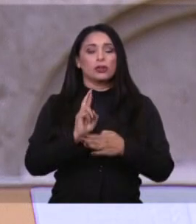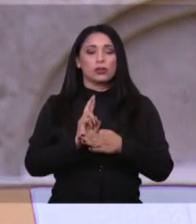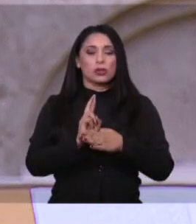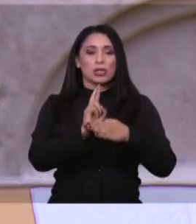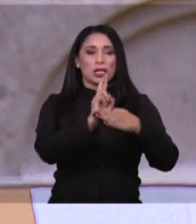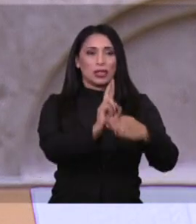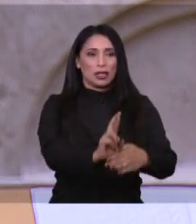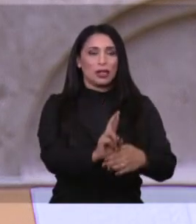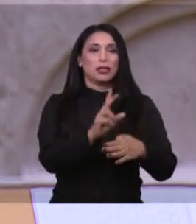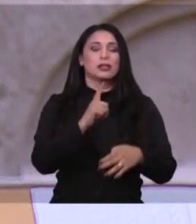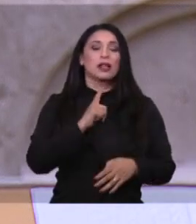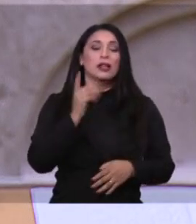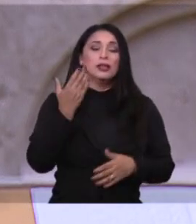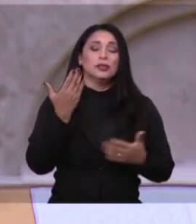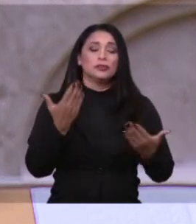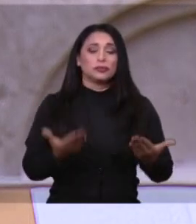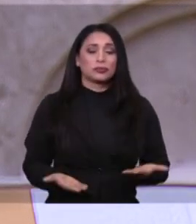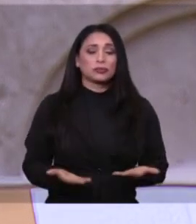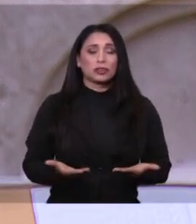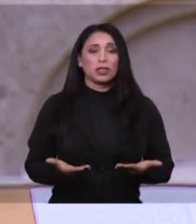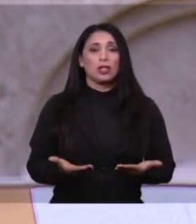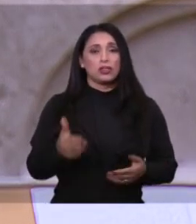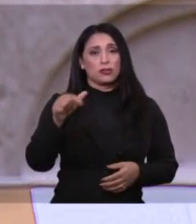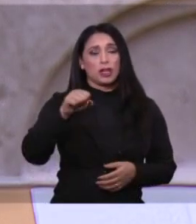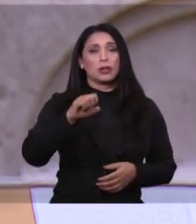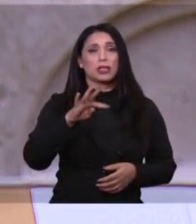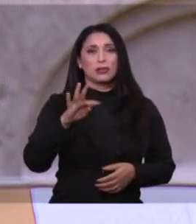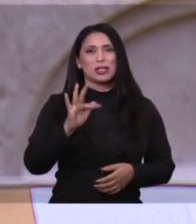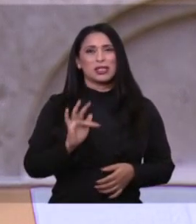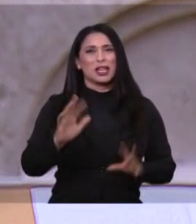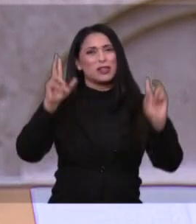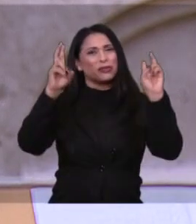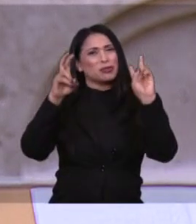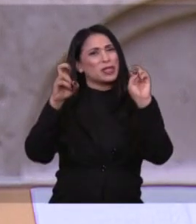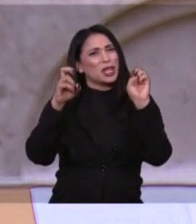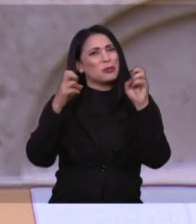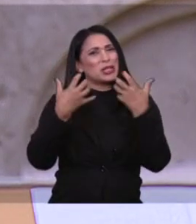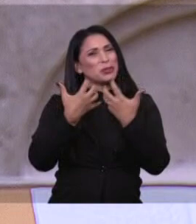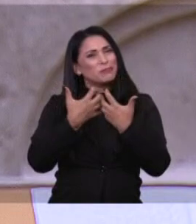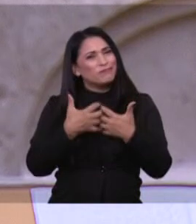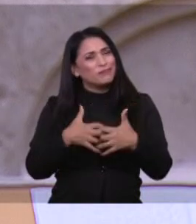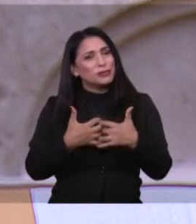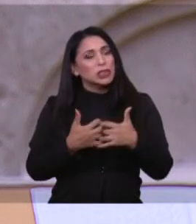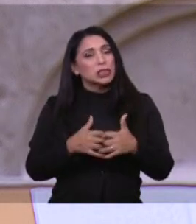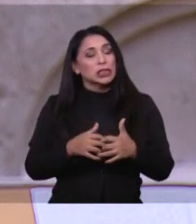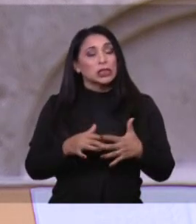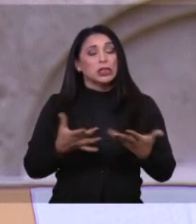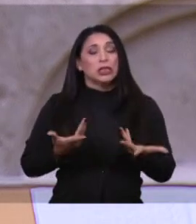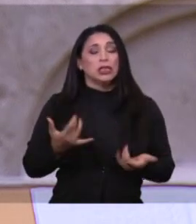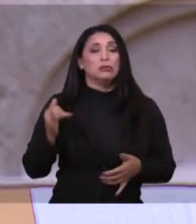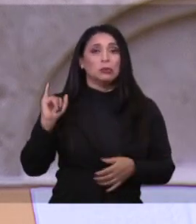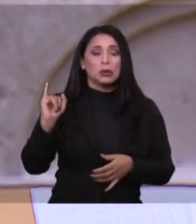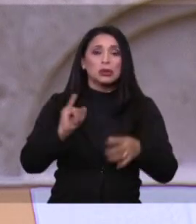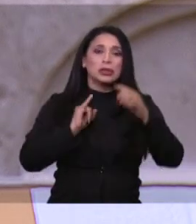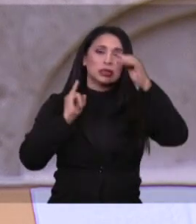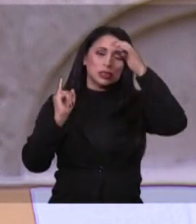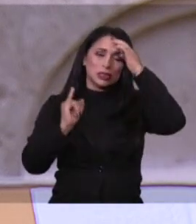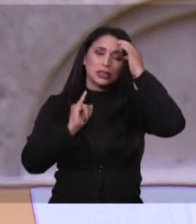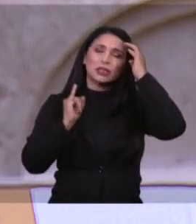tribuna, iluminando esse assunto tão complexo controvertido,